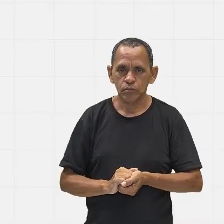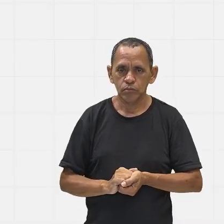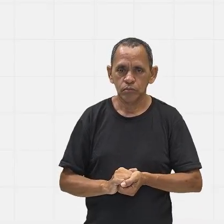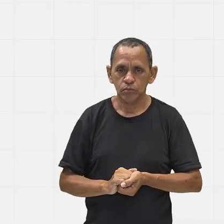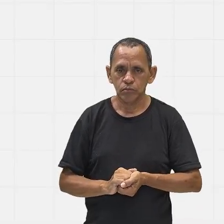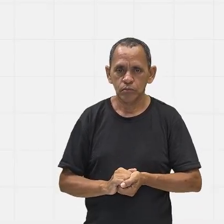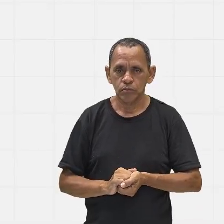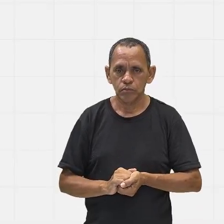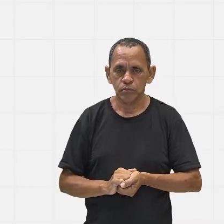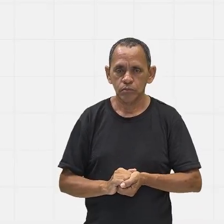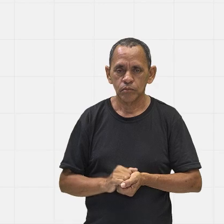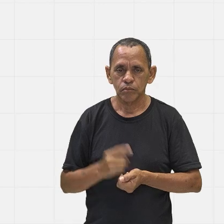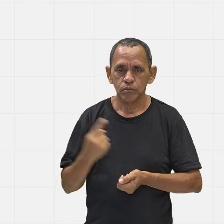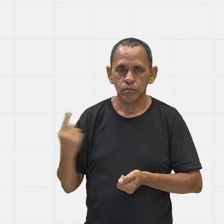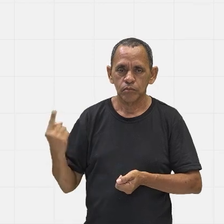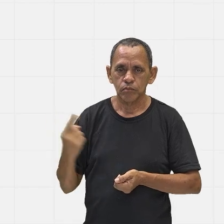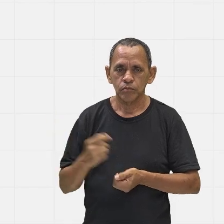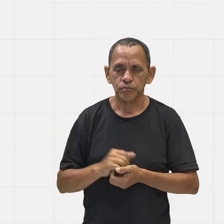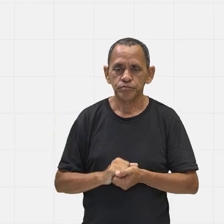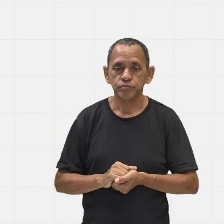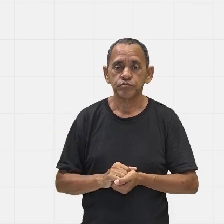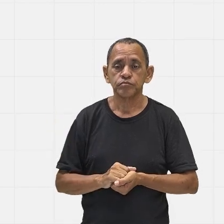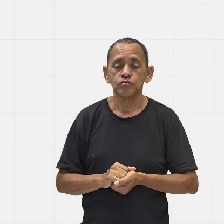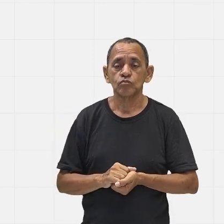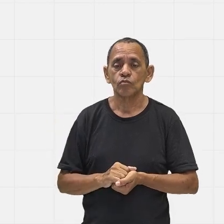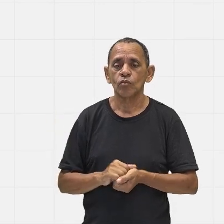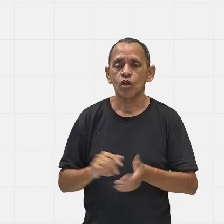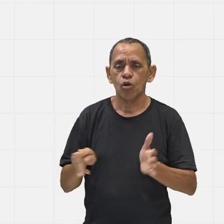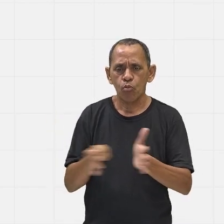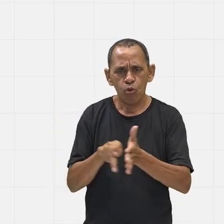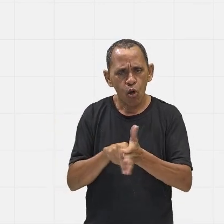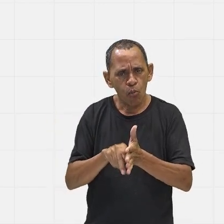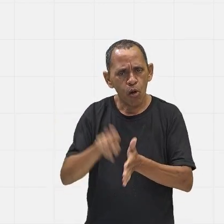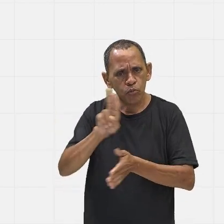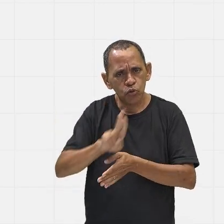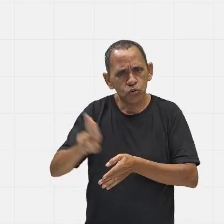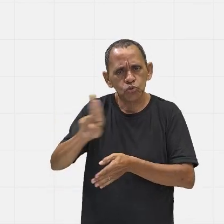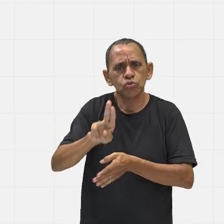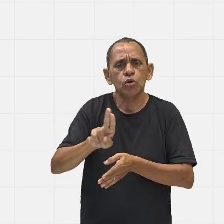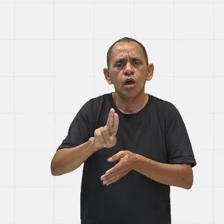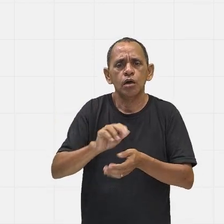Falamos aí do servidor, e na próxima tela a gente tem